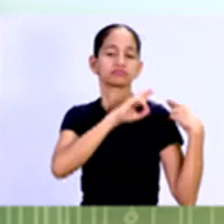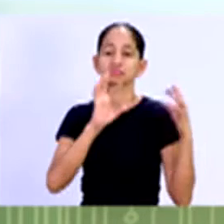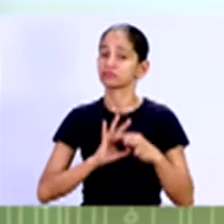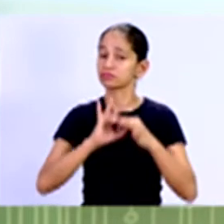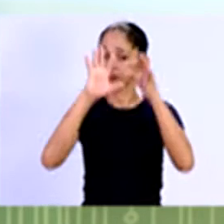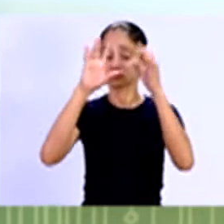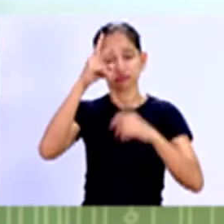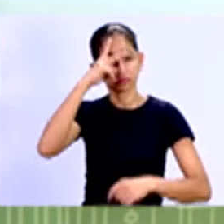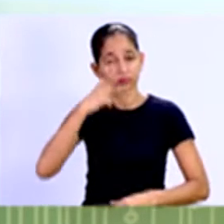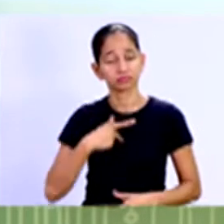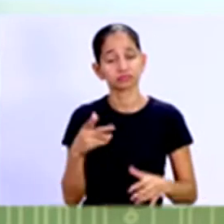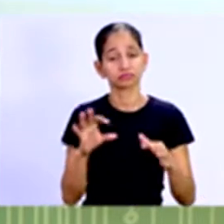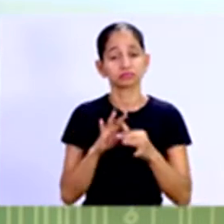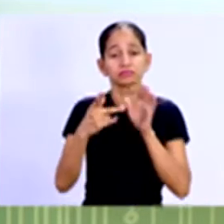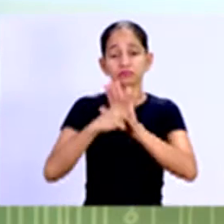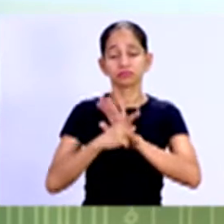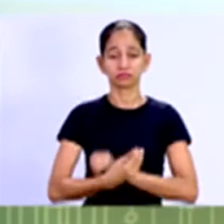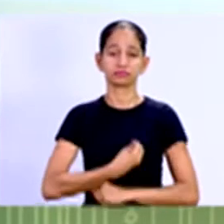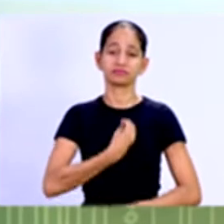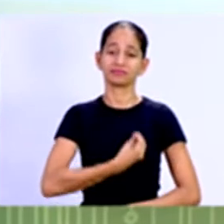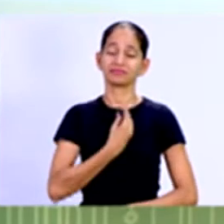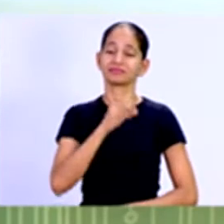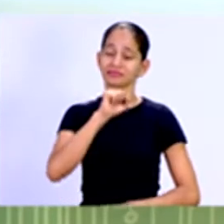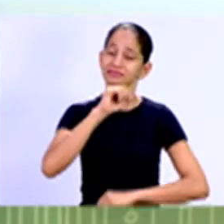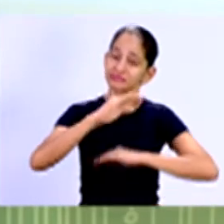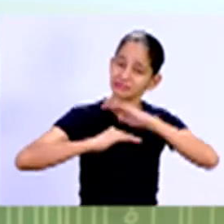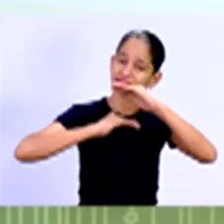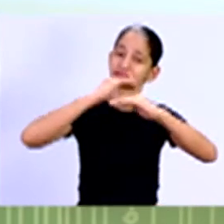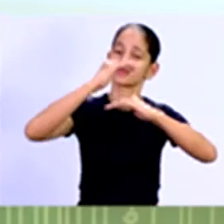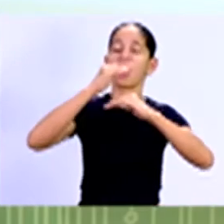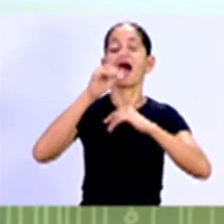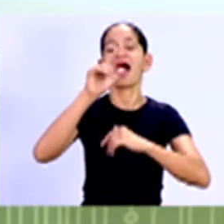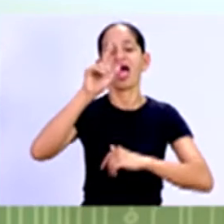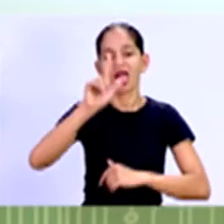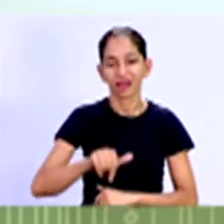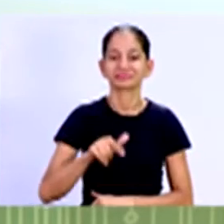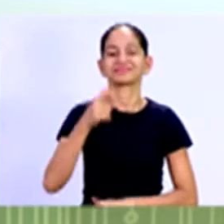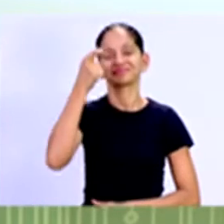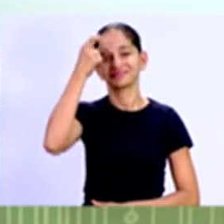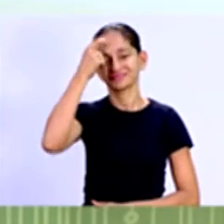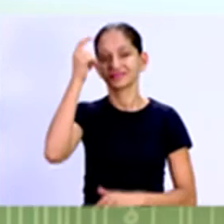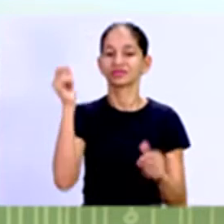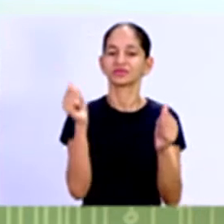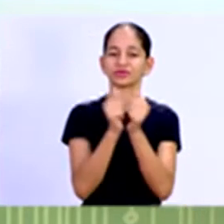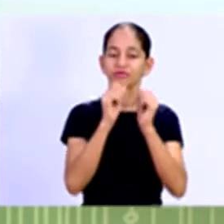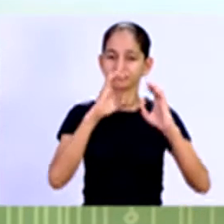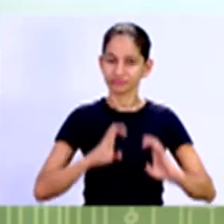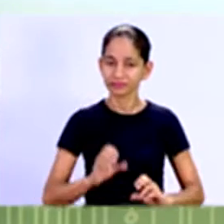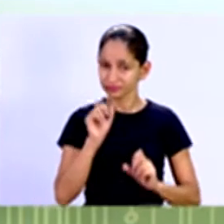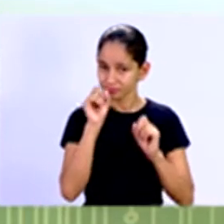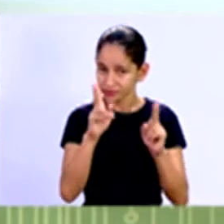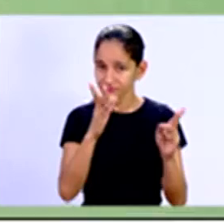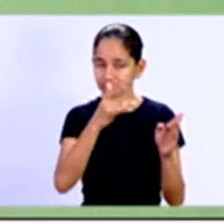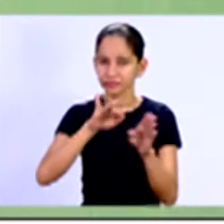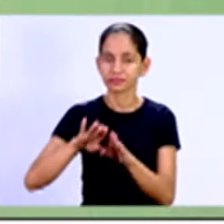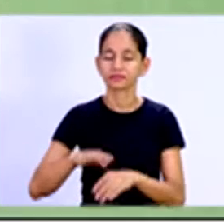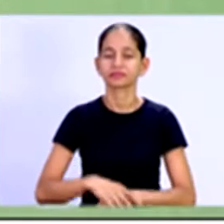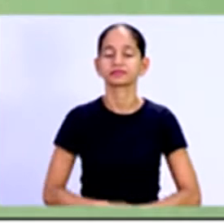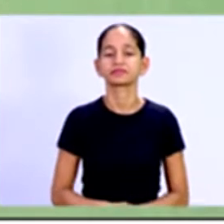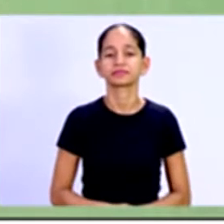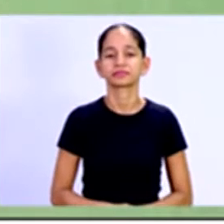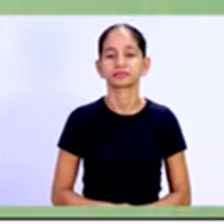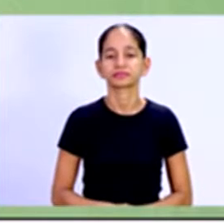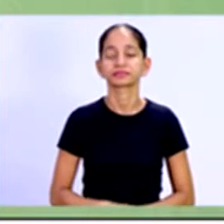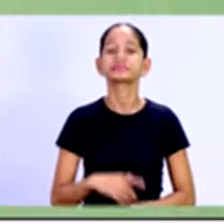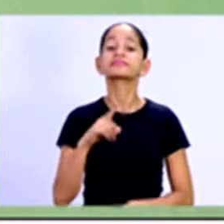e autônomo, né? Isso sim é um progresso moral. Então é importante a gente saber isso, tá? Então nós